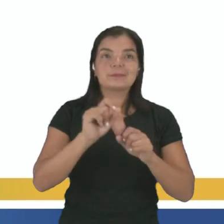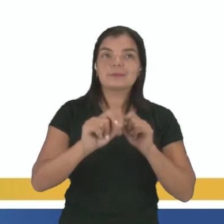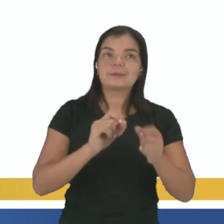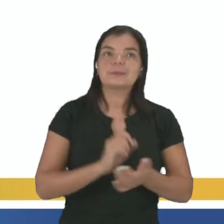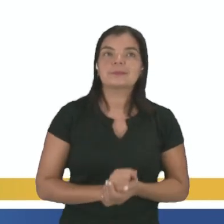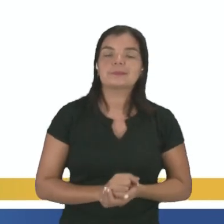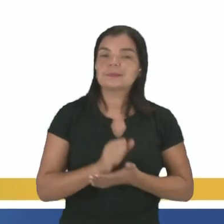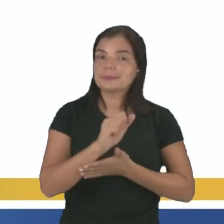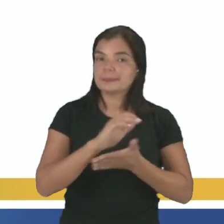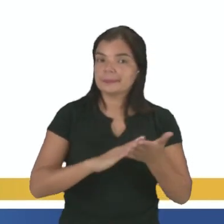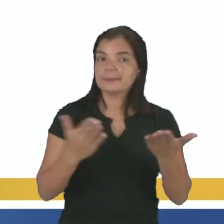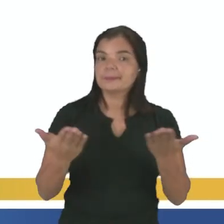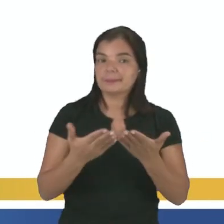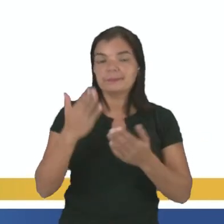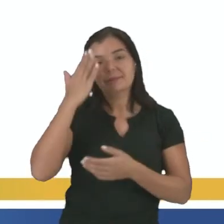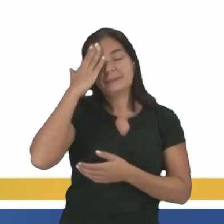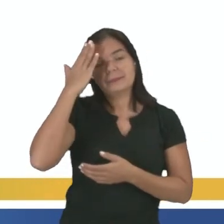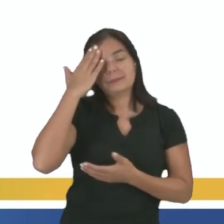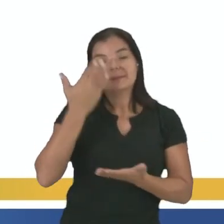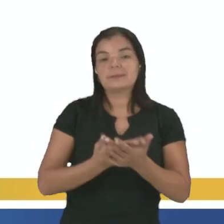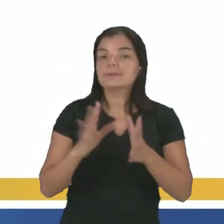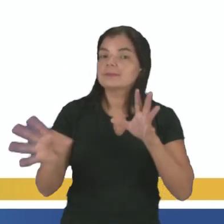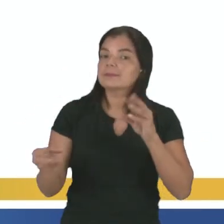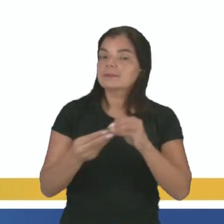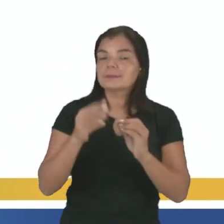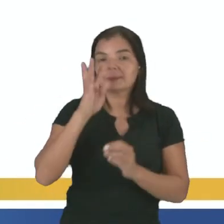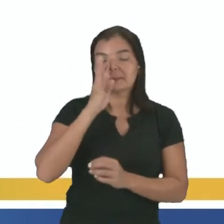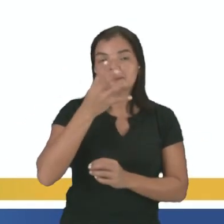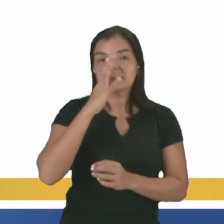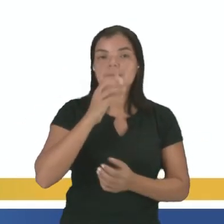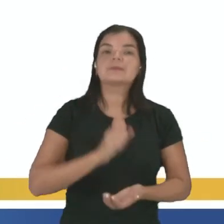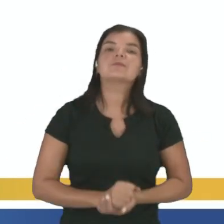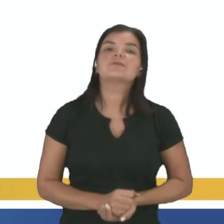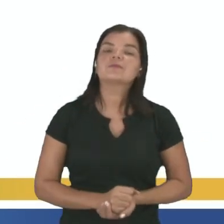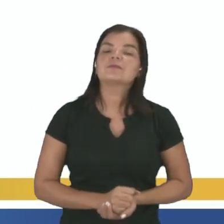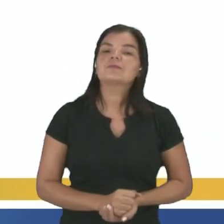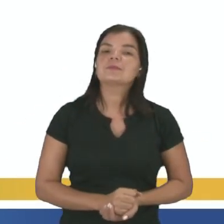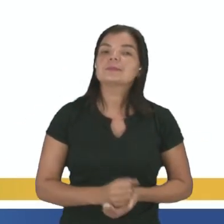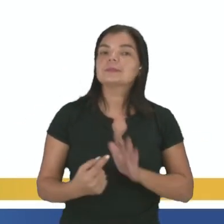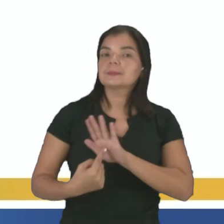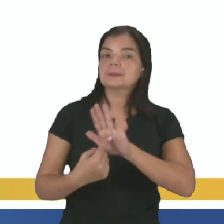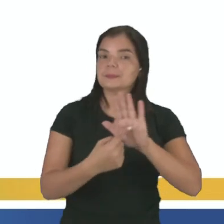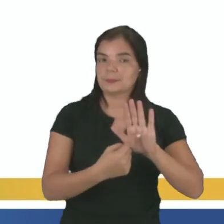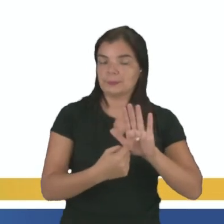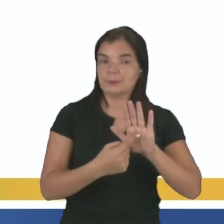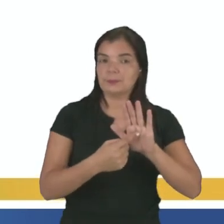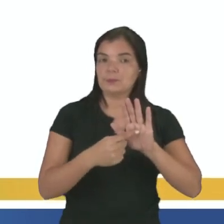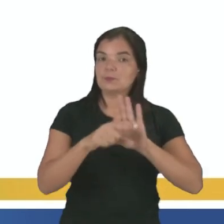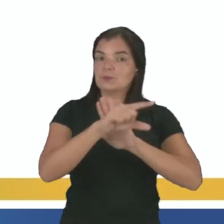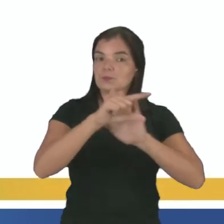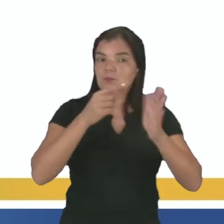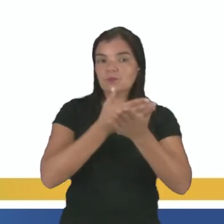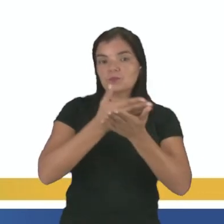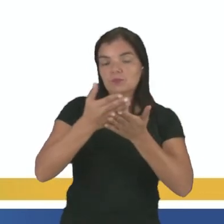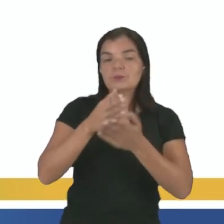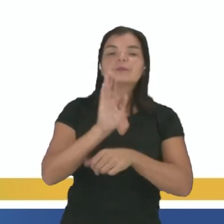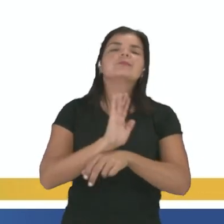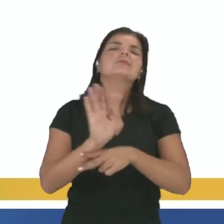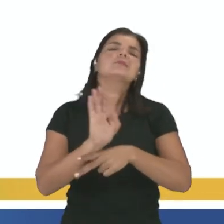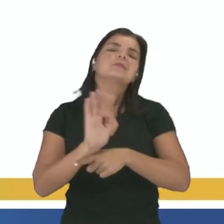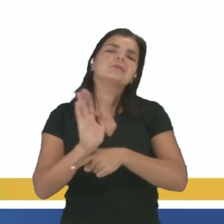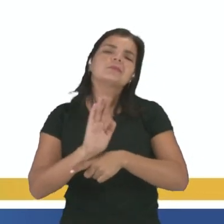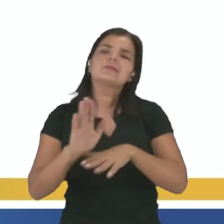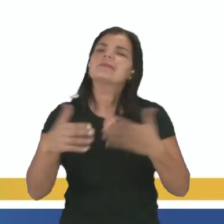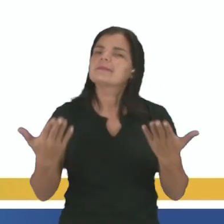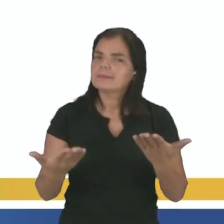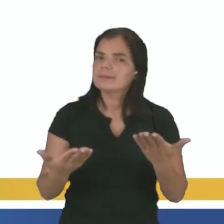seguinte: a nossa atividade de entendimento dessa aula do resumo crítico você vai apresentar na introdução que filme é esse, que